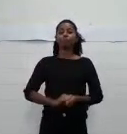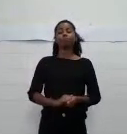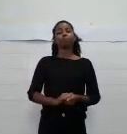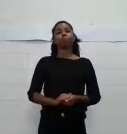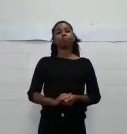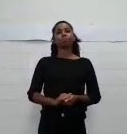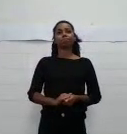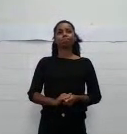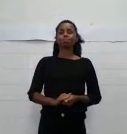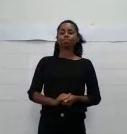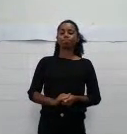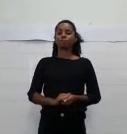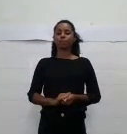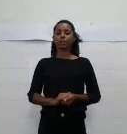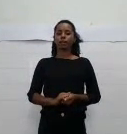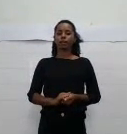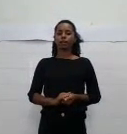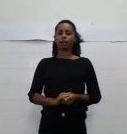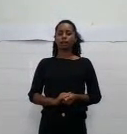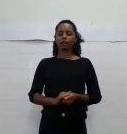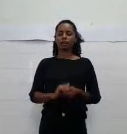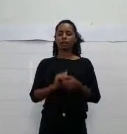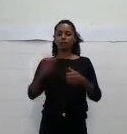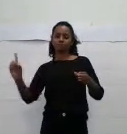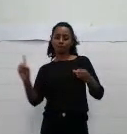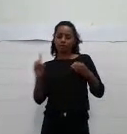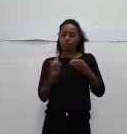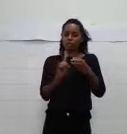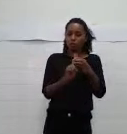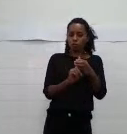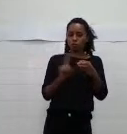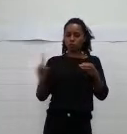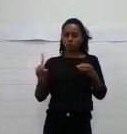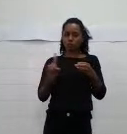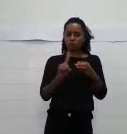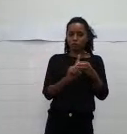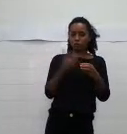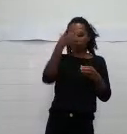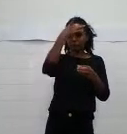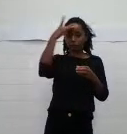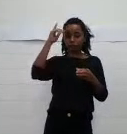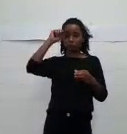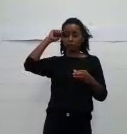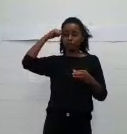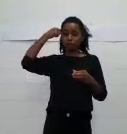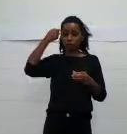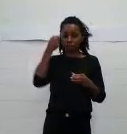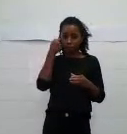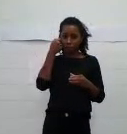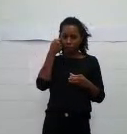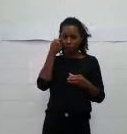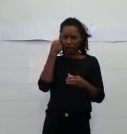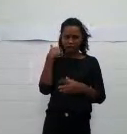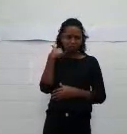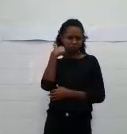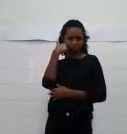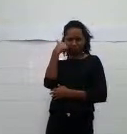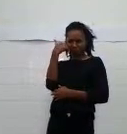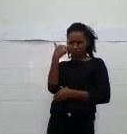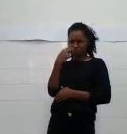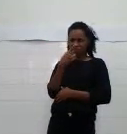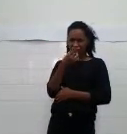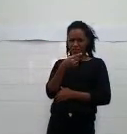em relação à inclusão de pessoas negras, eu não tenho o menor constrangimento de dizer,